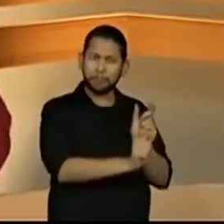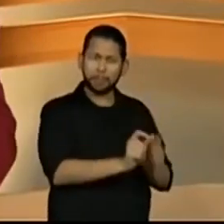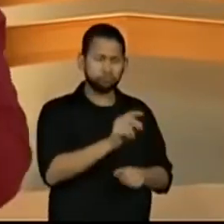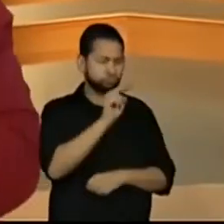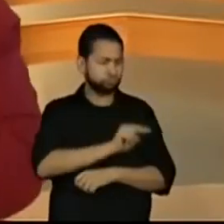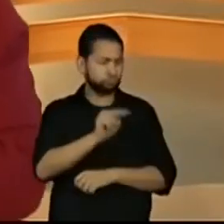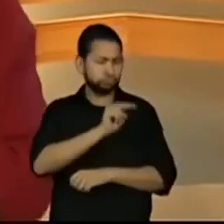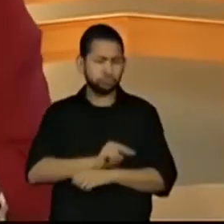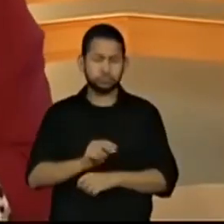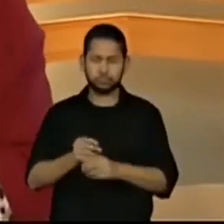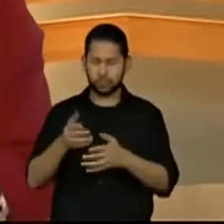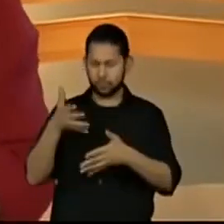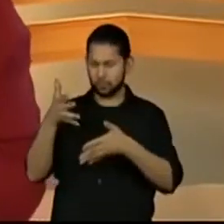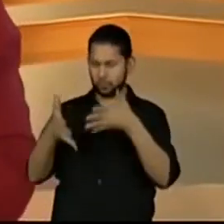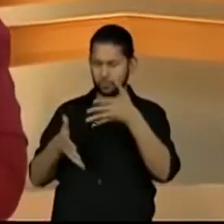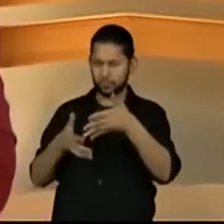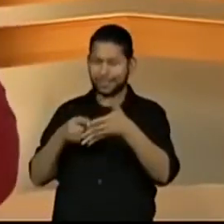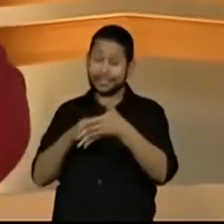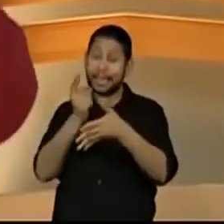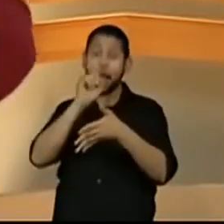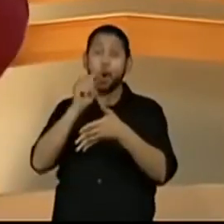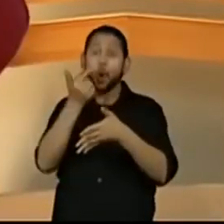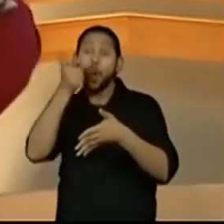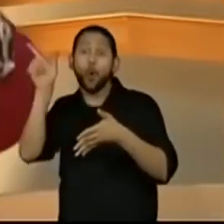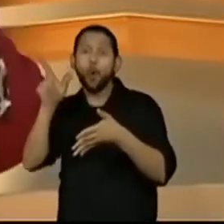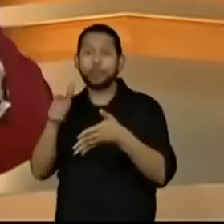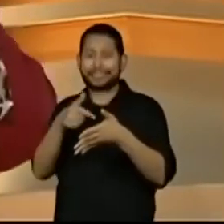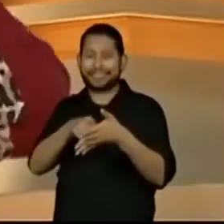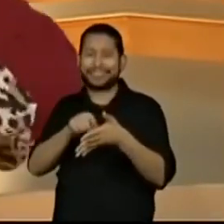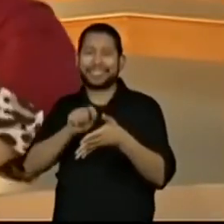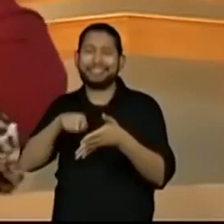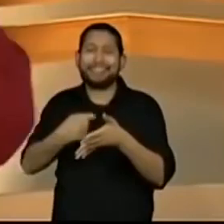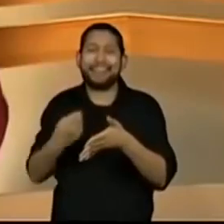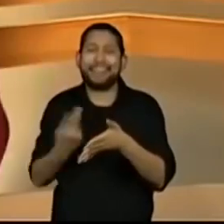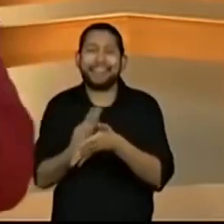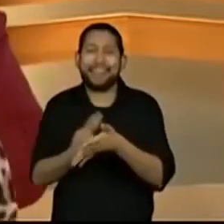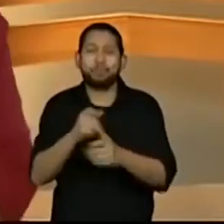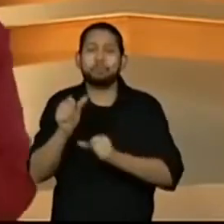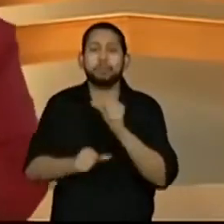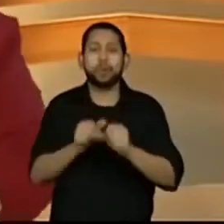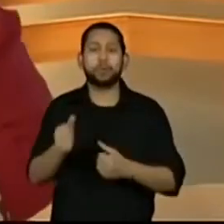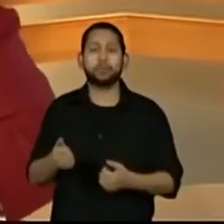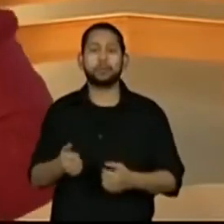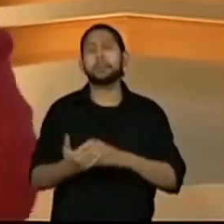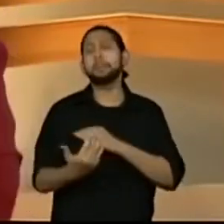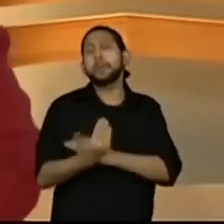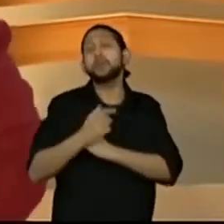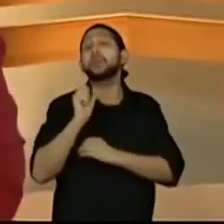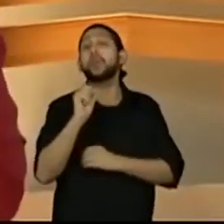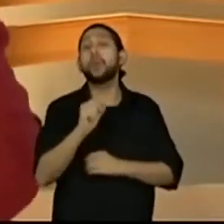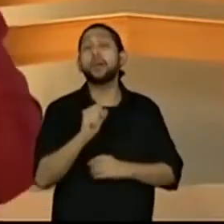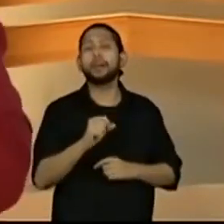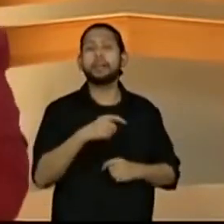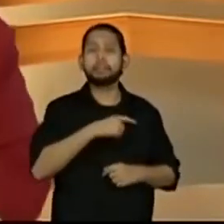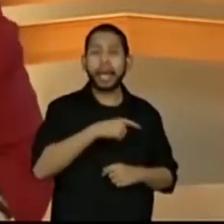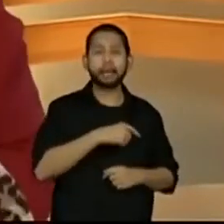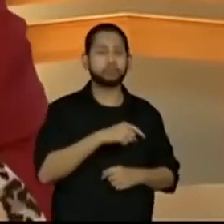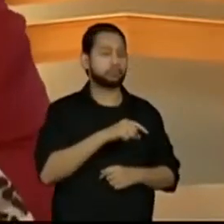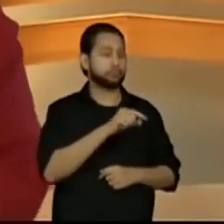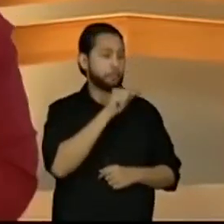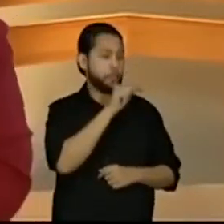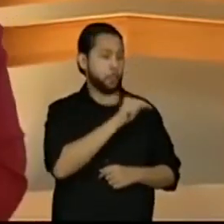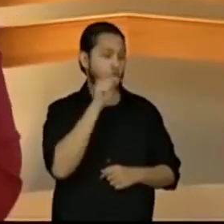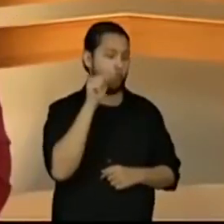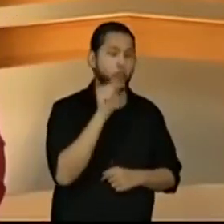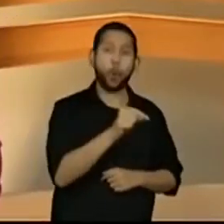me autocorrigir, nas entonações, na pontuação, que é extremamente, é